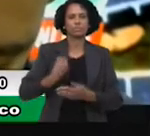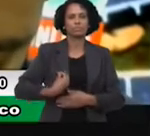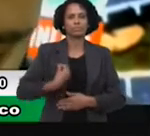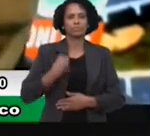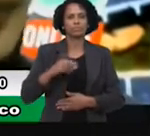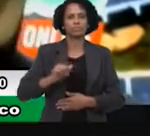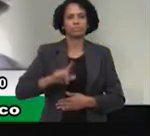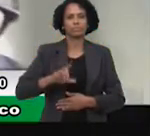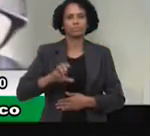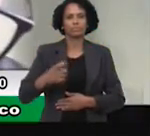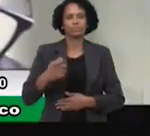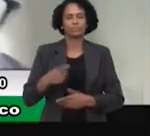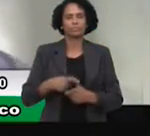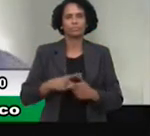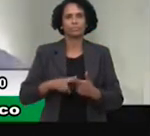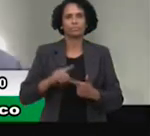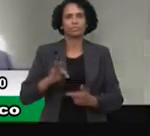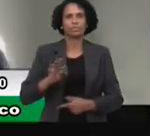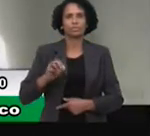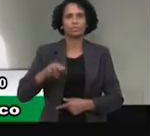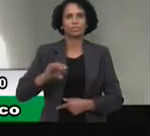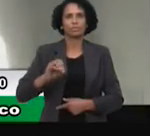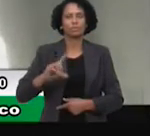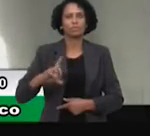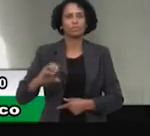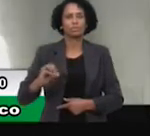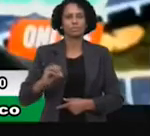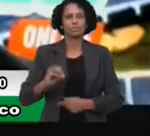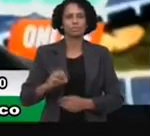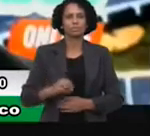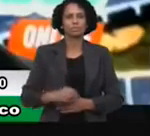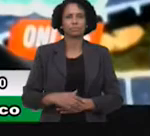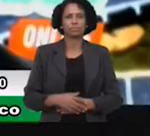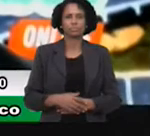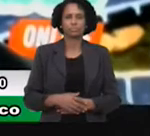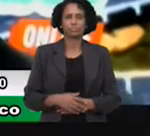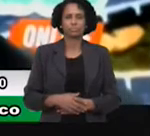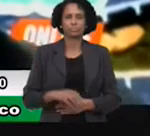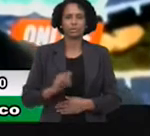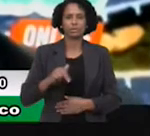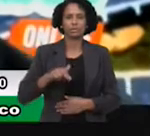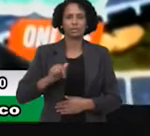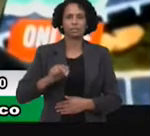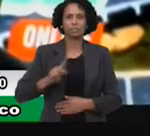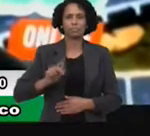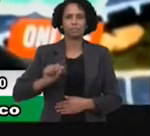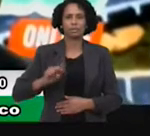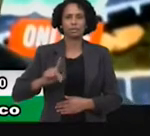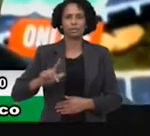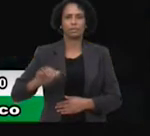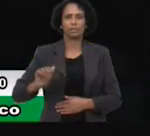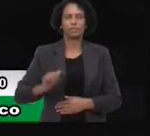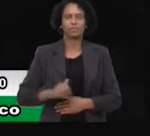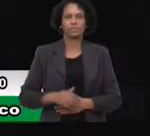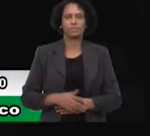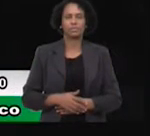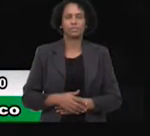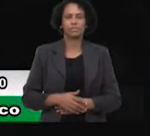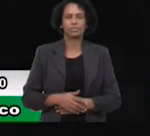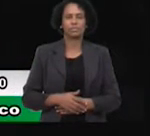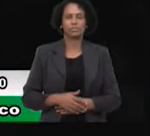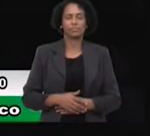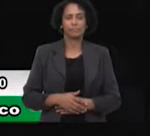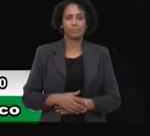Academia. Toniolo presente também, secretário. Vereador Toniolo presente. Vereadora Ana Paula. Presente. Registrado o